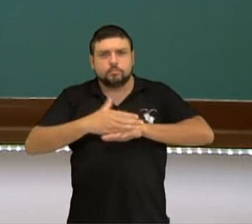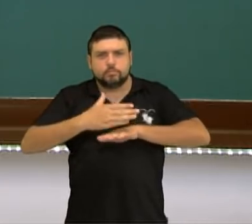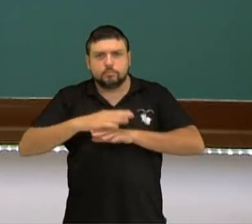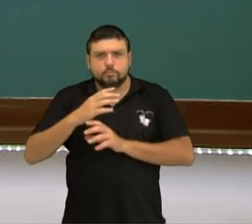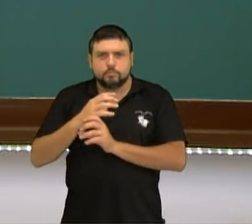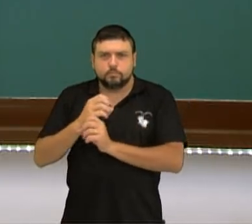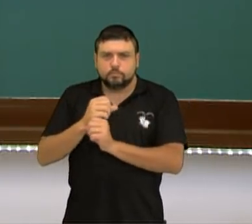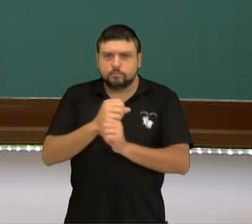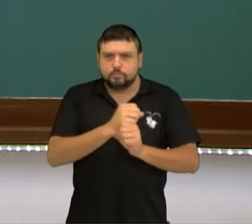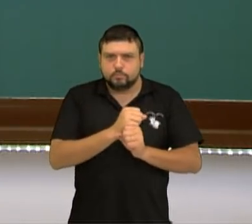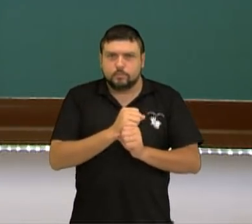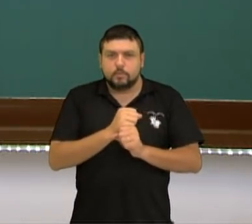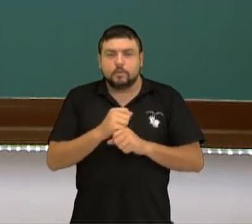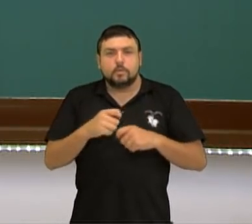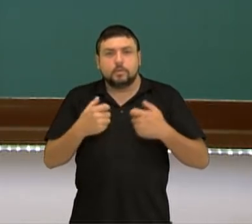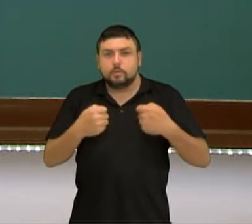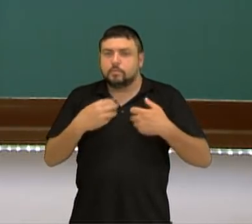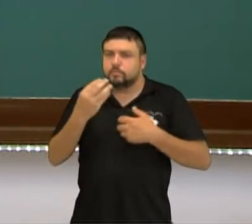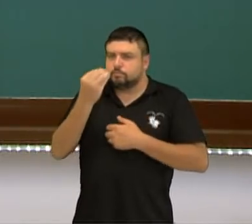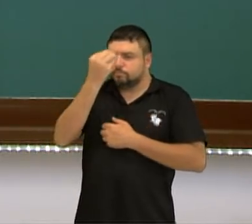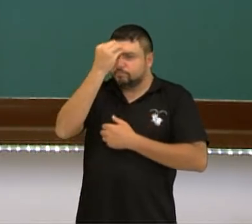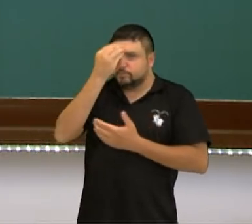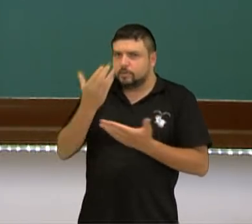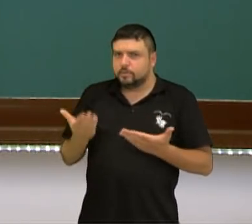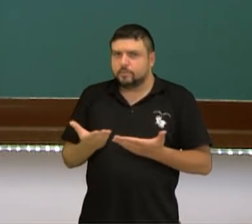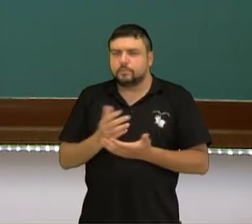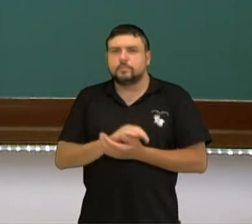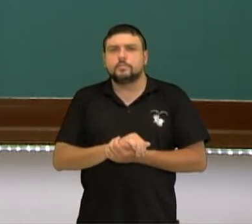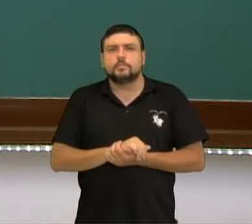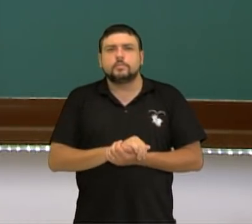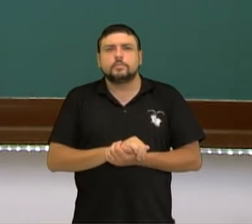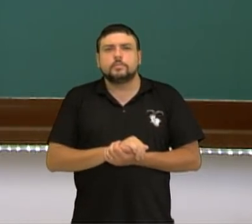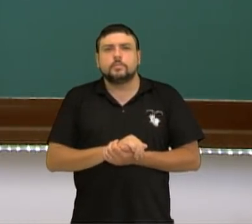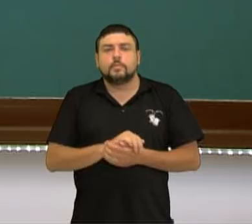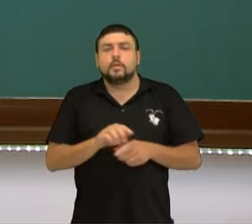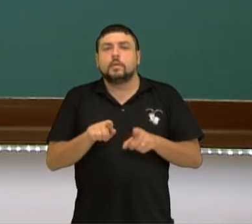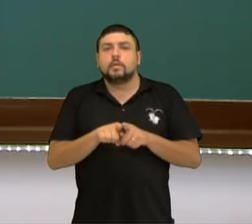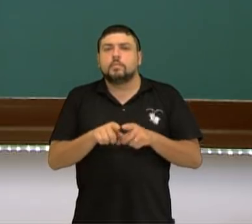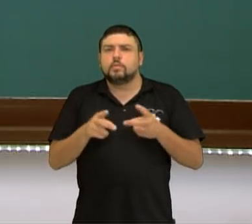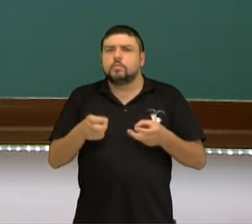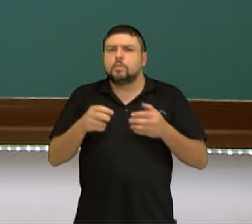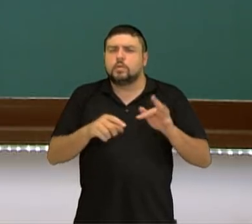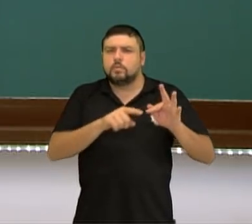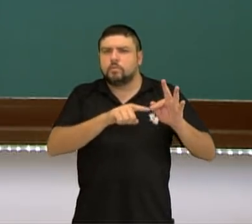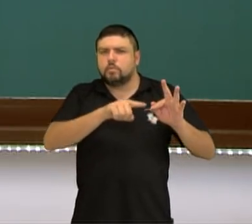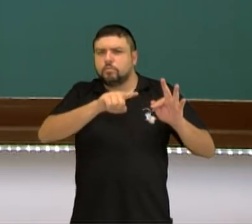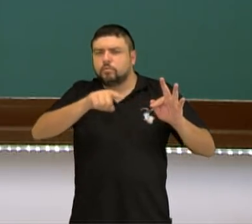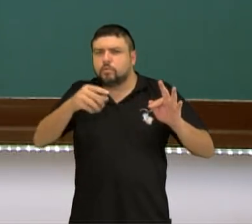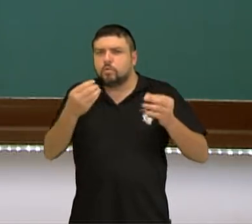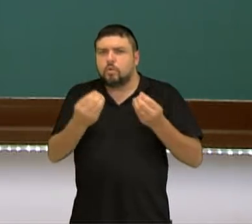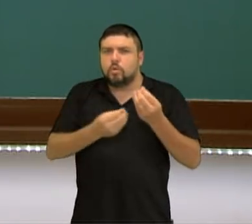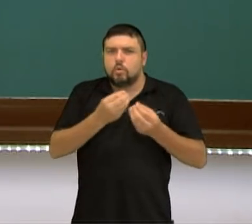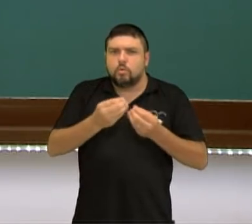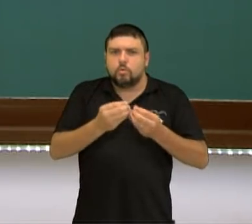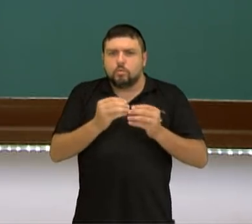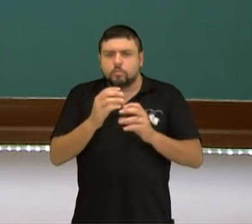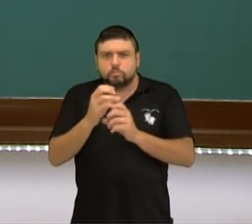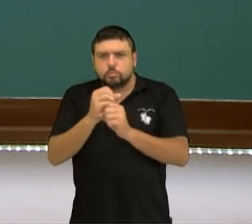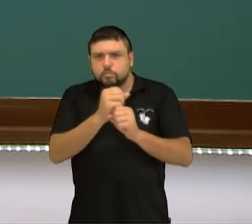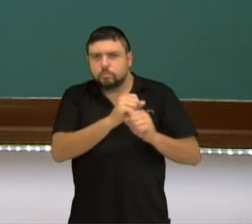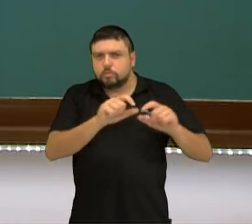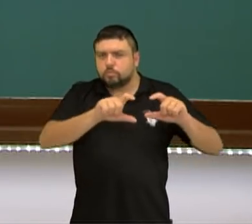vai precisar saber saindo hoje dessa aula. Reconhecer diferentes funções por meio de suas representações algébricas